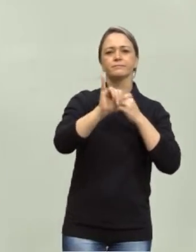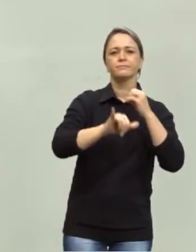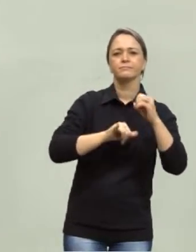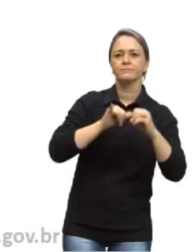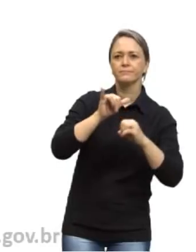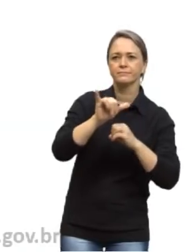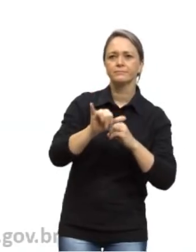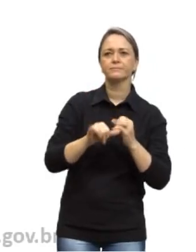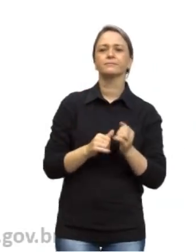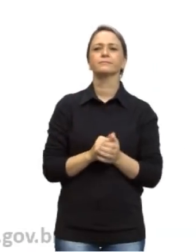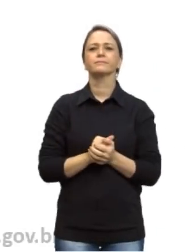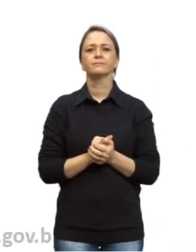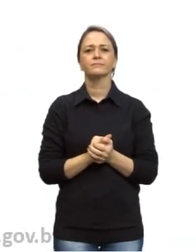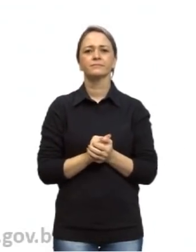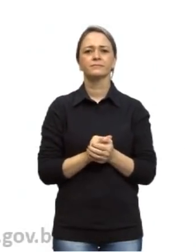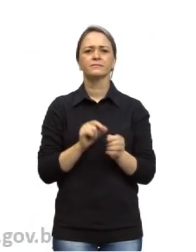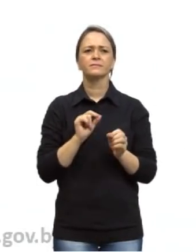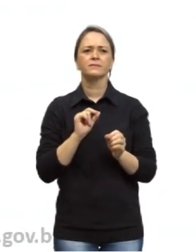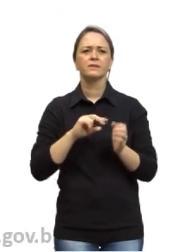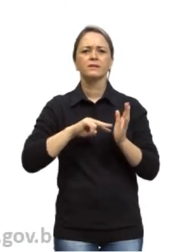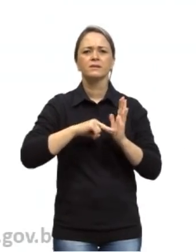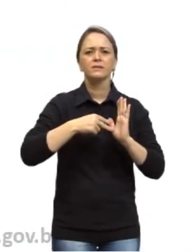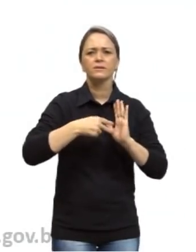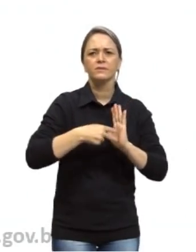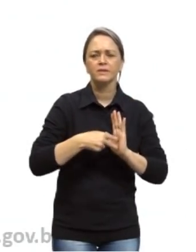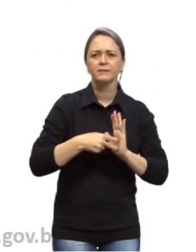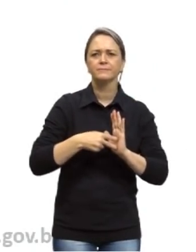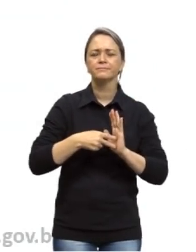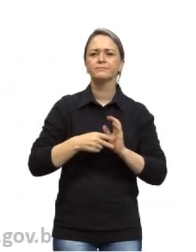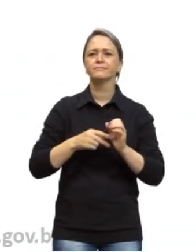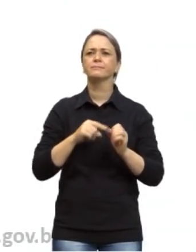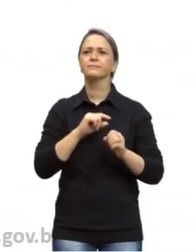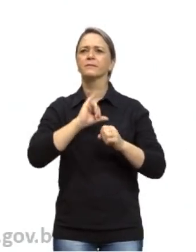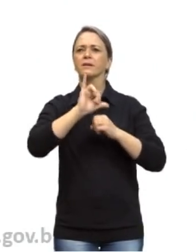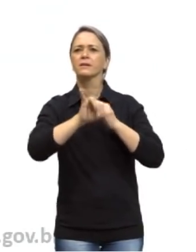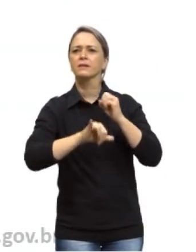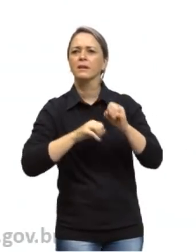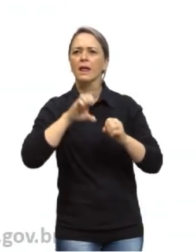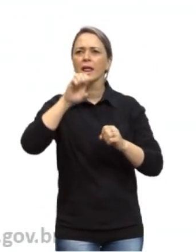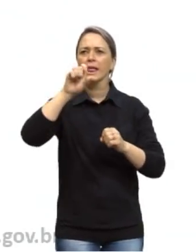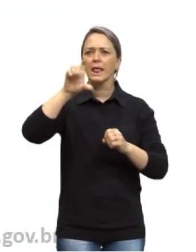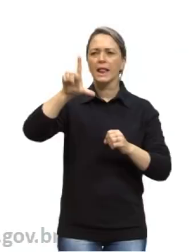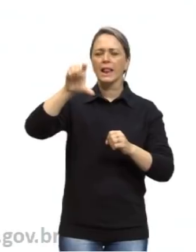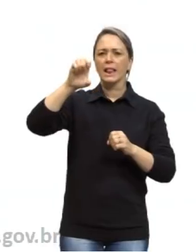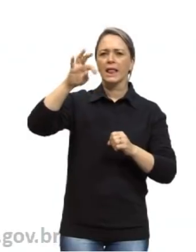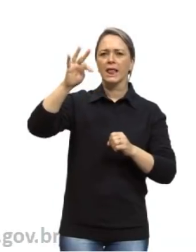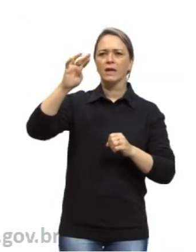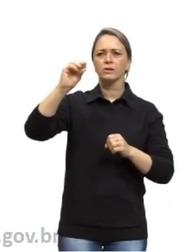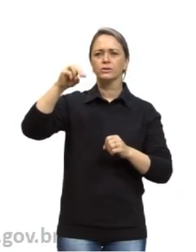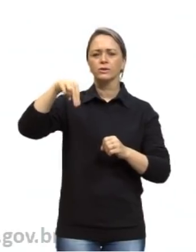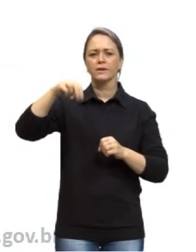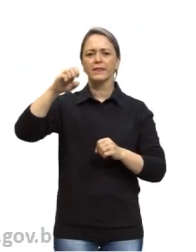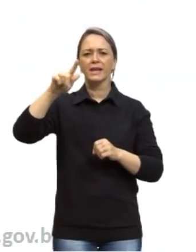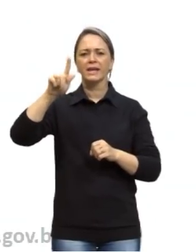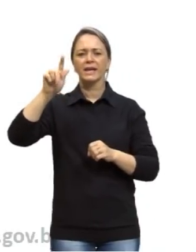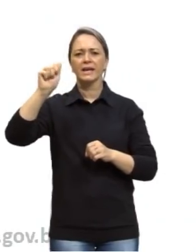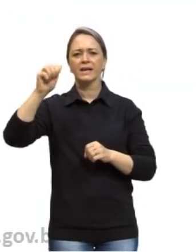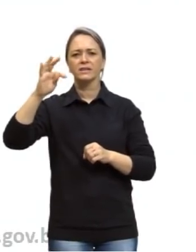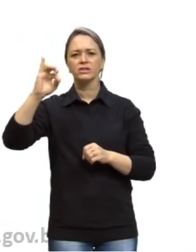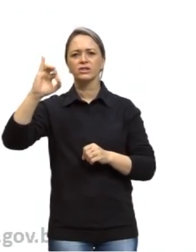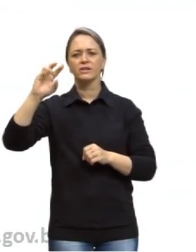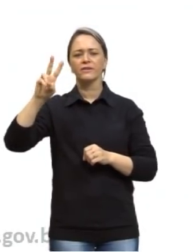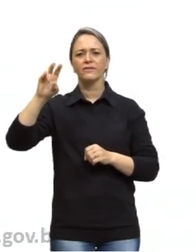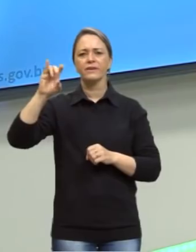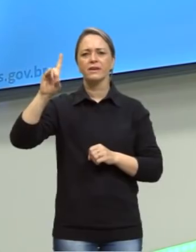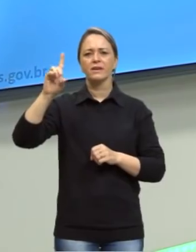vamos lá então o que que é eletronegatividade aqui eu trago uma tabela que eu não tinha mostrado para vocês ainda na última